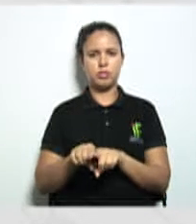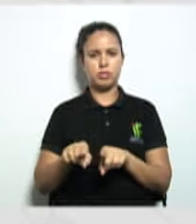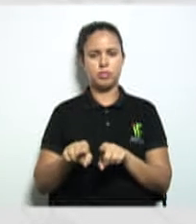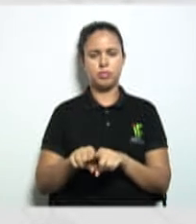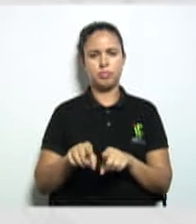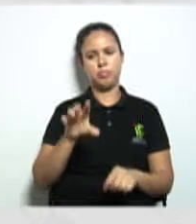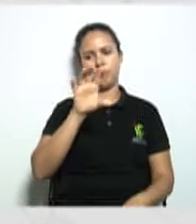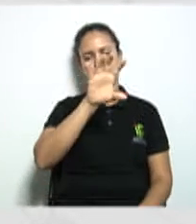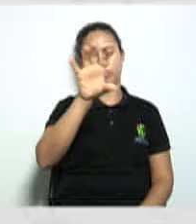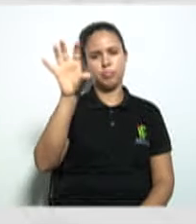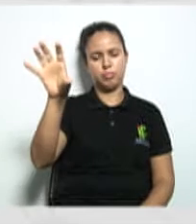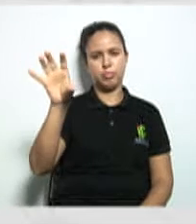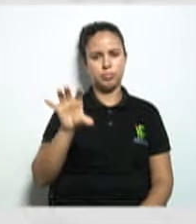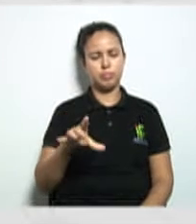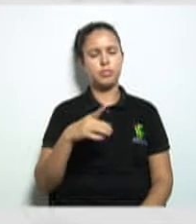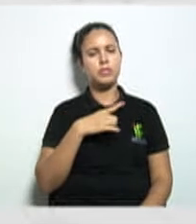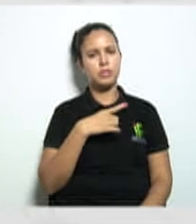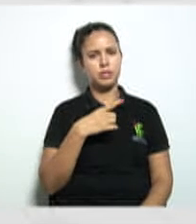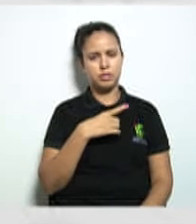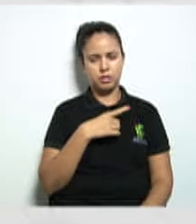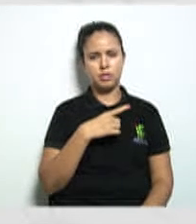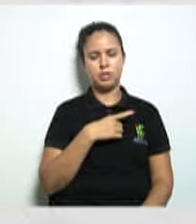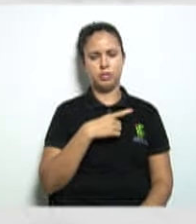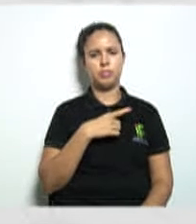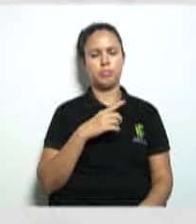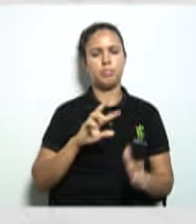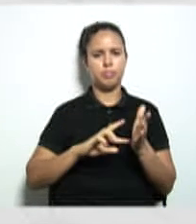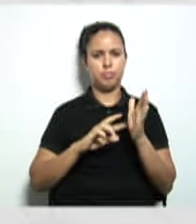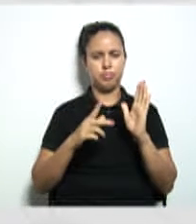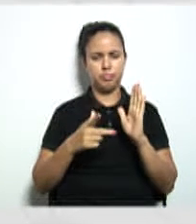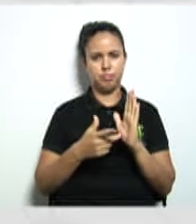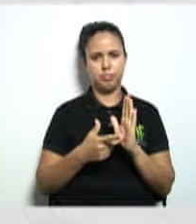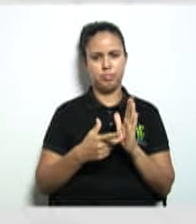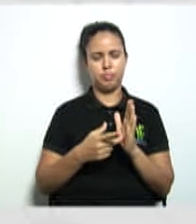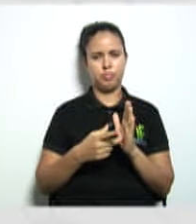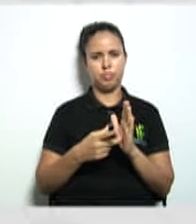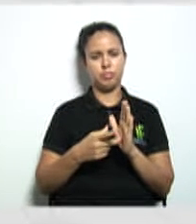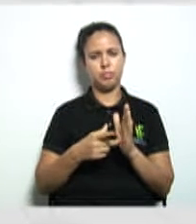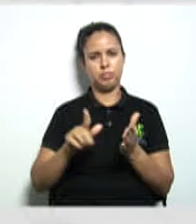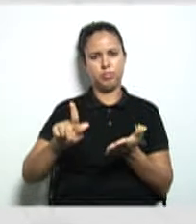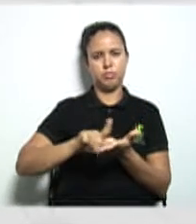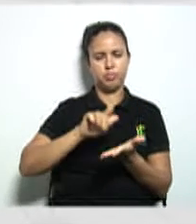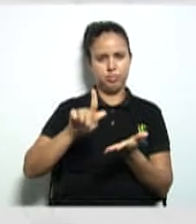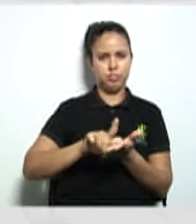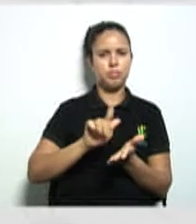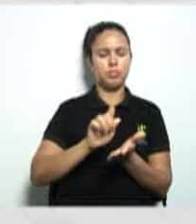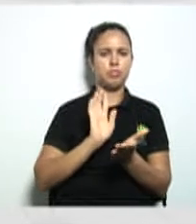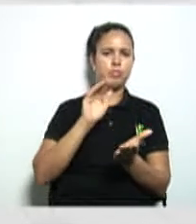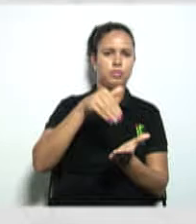lá no nosso glossário, né? O significado. Mas vamos lá.